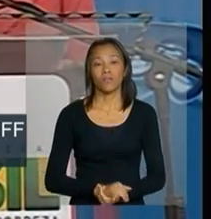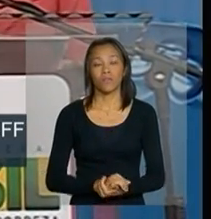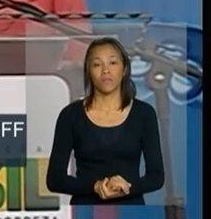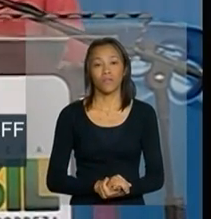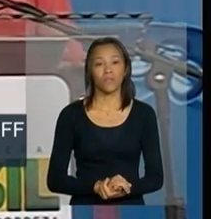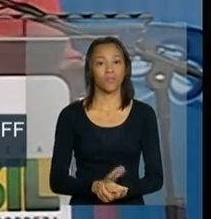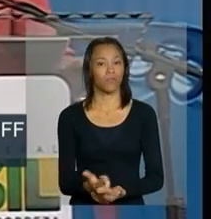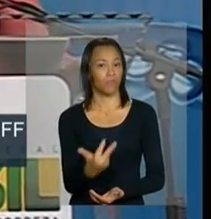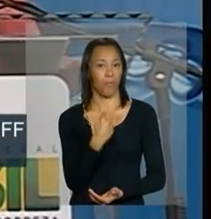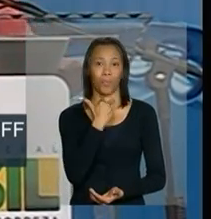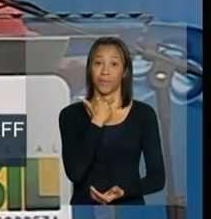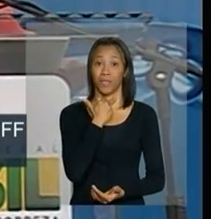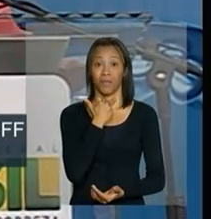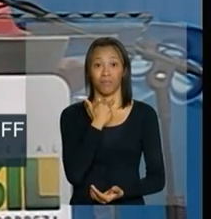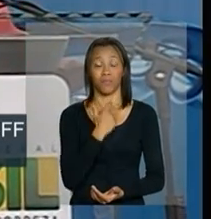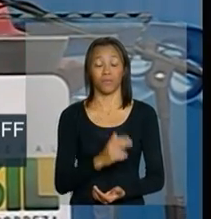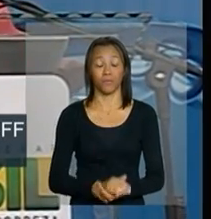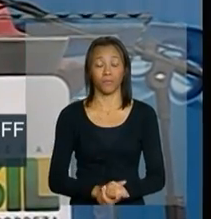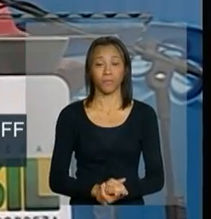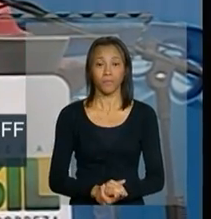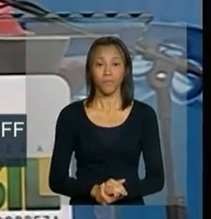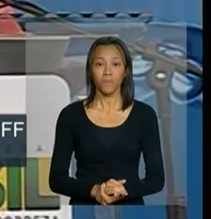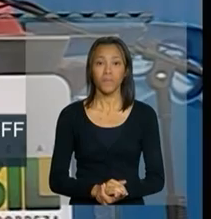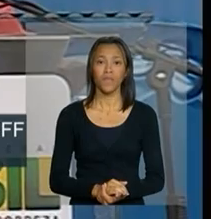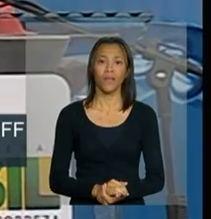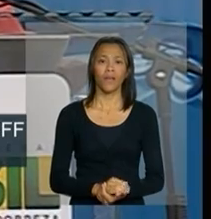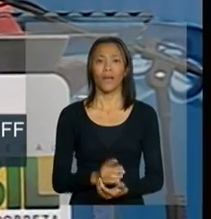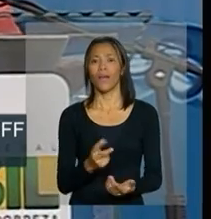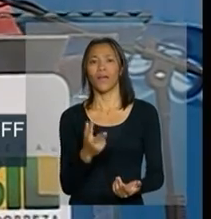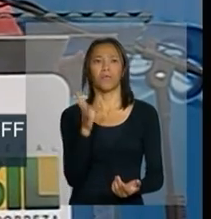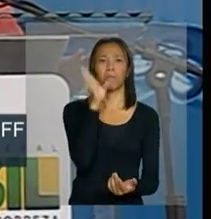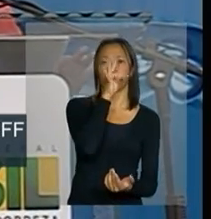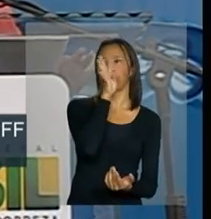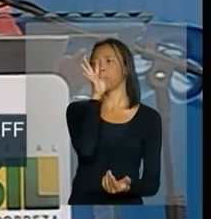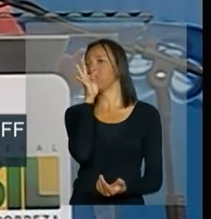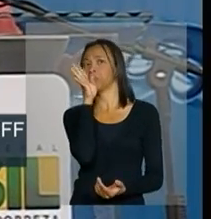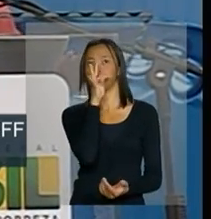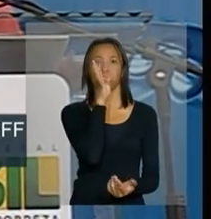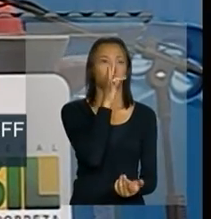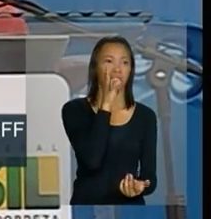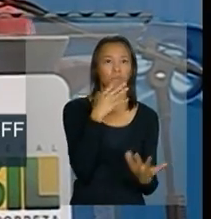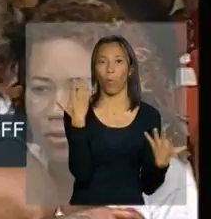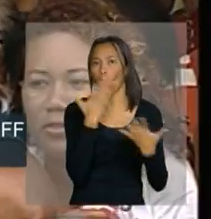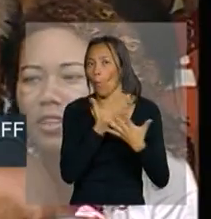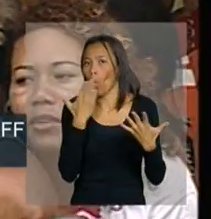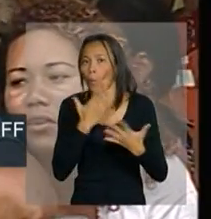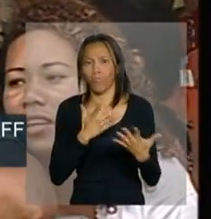a gente não pode descuidar, não pode fingir que não viu